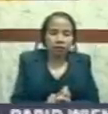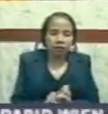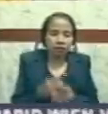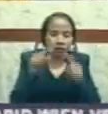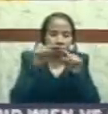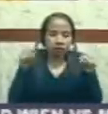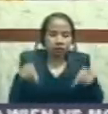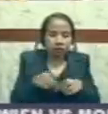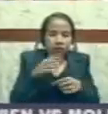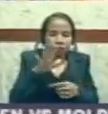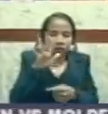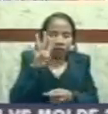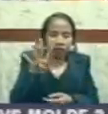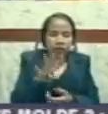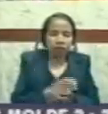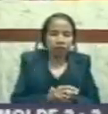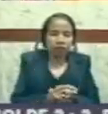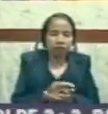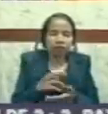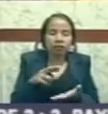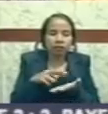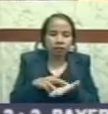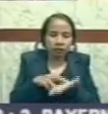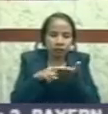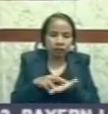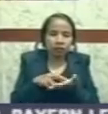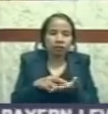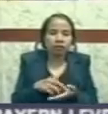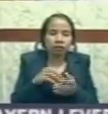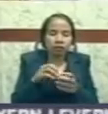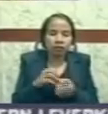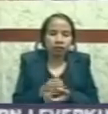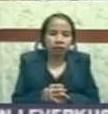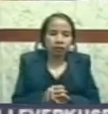Tabela 4, receitas da região administrativa especial de Acuça e Ambeno.